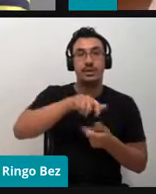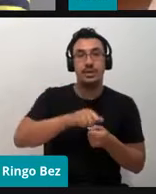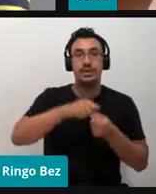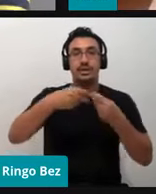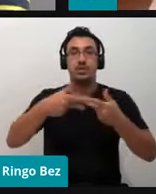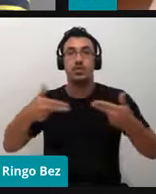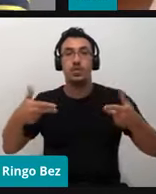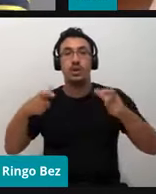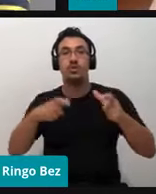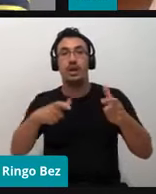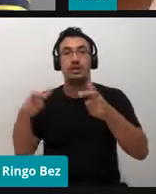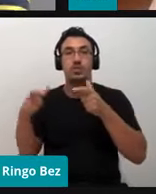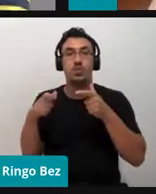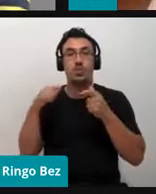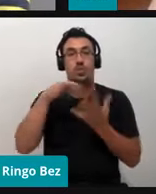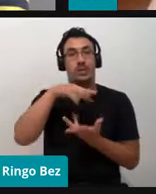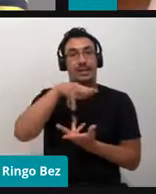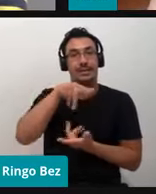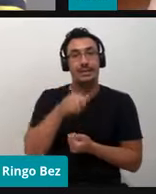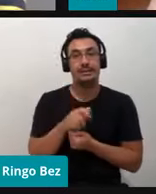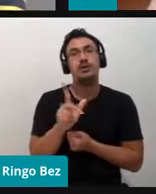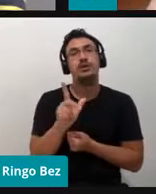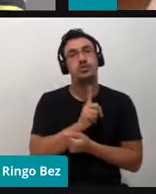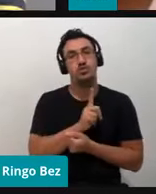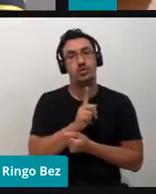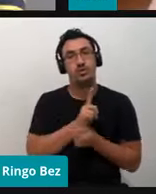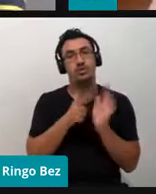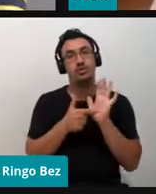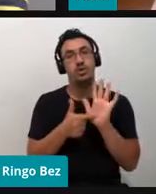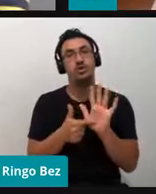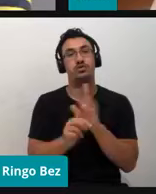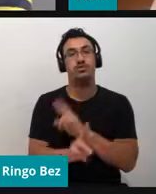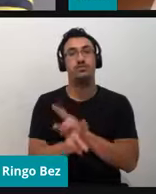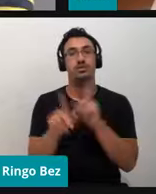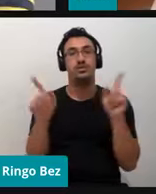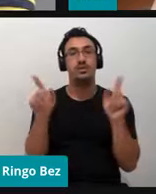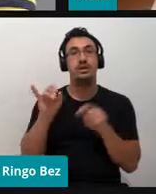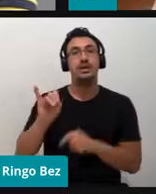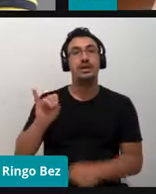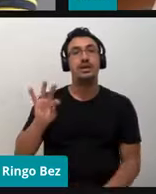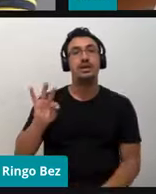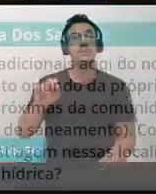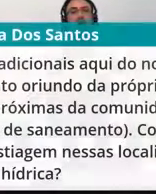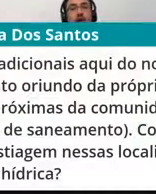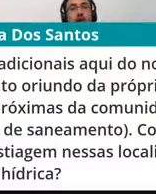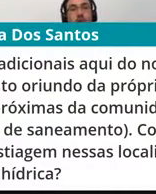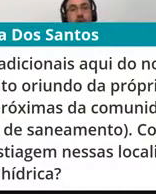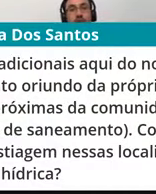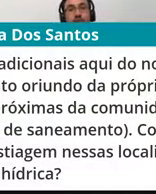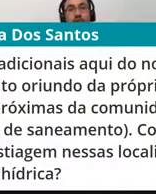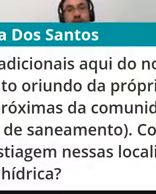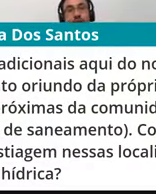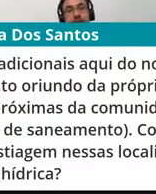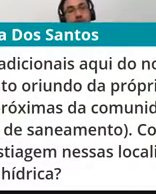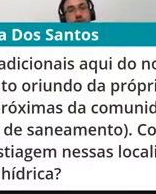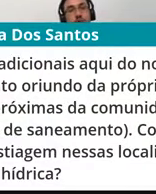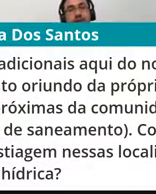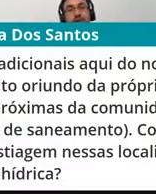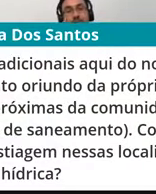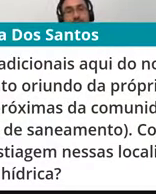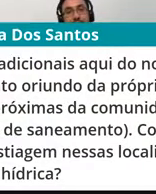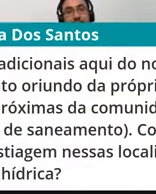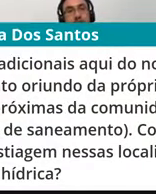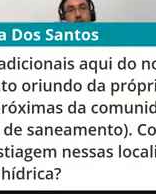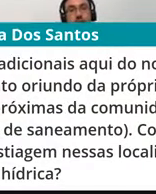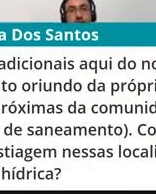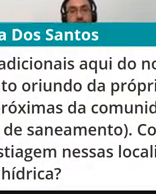região do planeta, ela vai se apresentar de formas diferentes. E o Ítalo aqui faz uma questão bem interessante sobre o local.